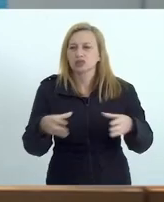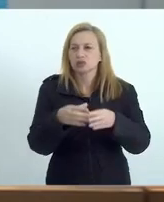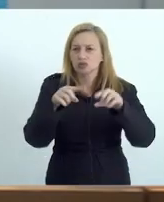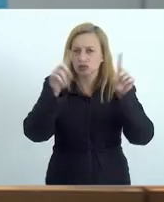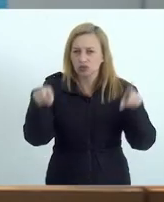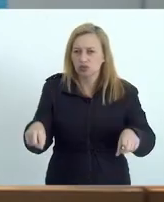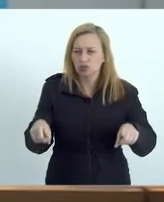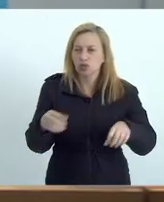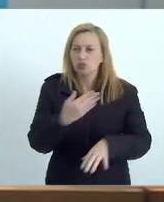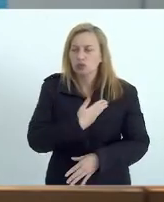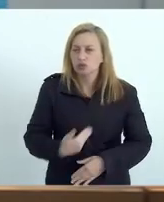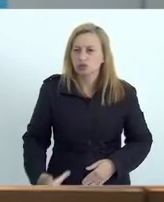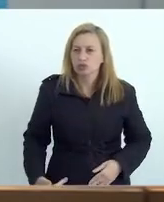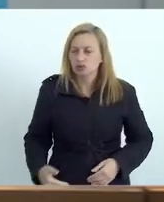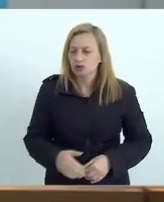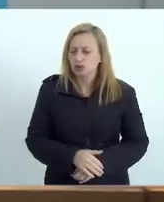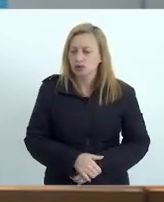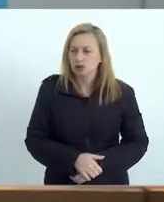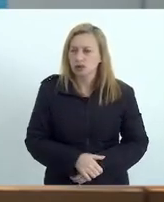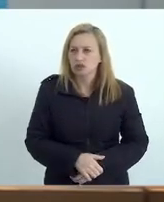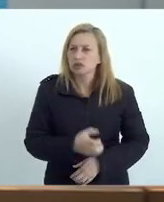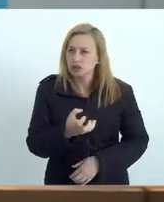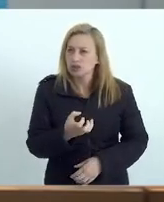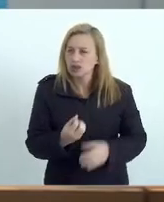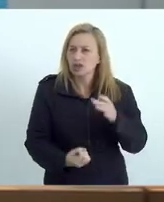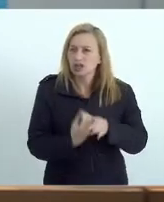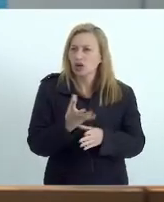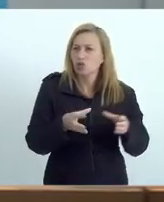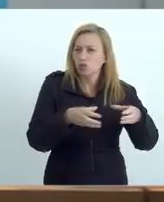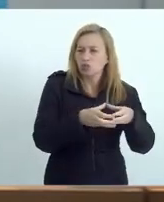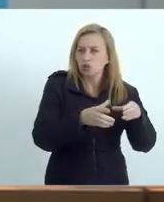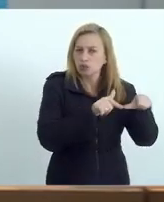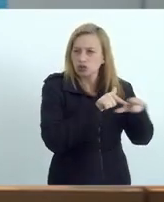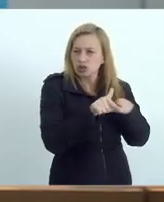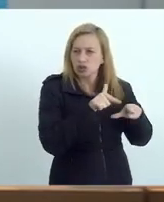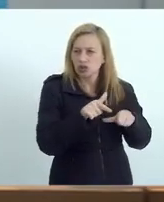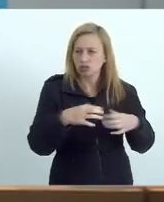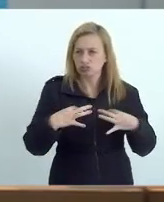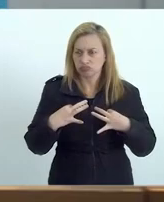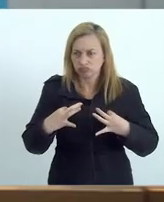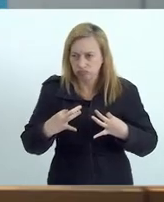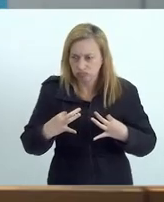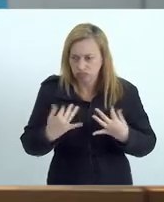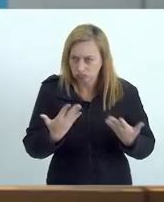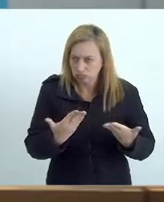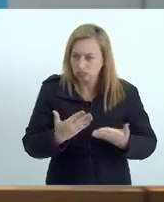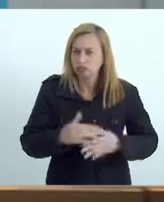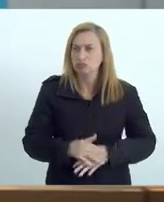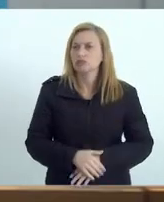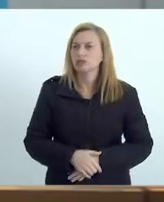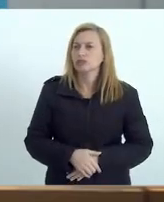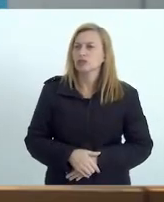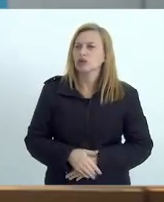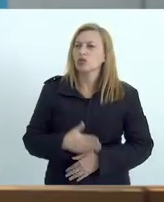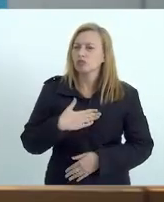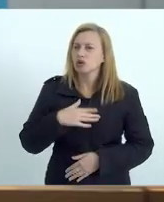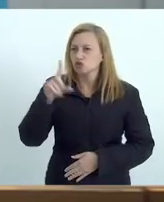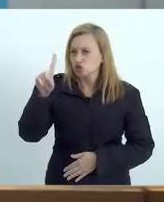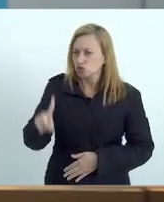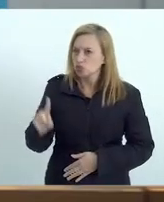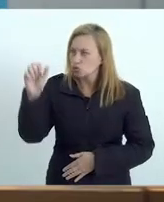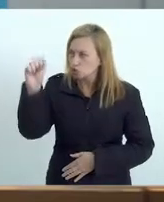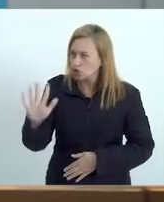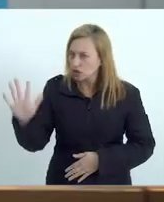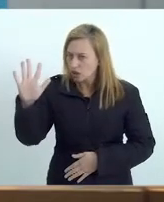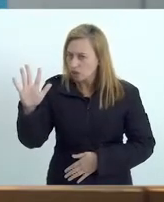servidores públicos quiser criar um grupo de trabalho eu coloco à disposição aqui o meu diretor geral